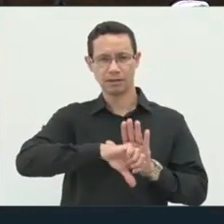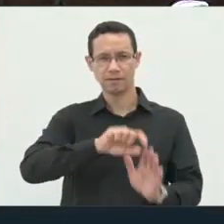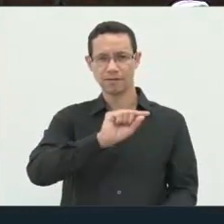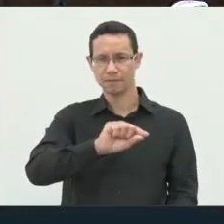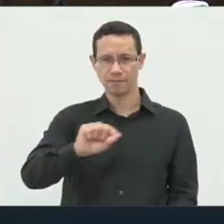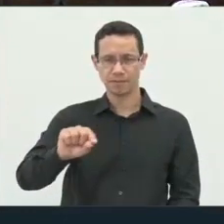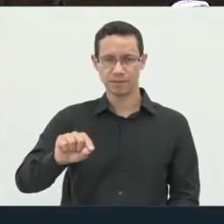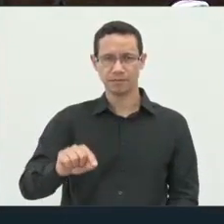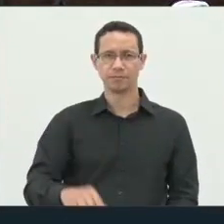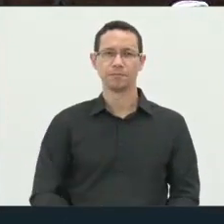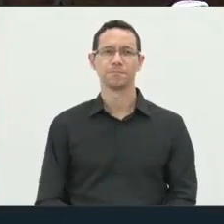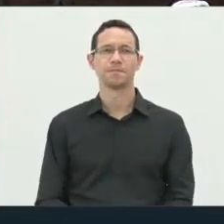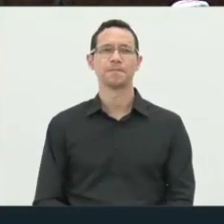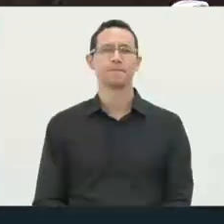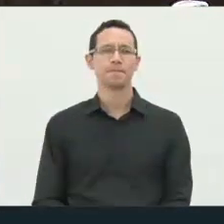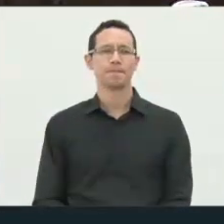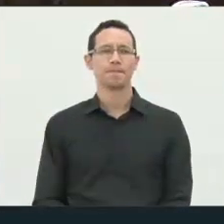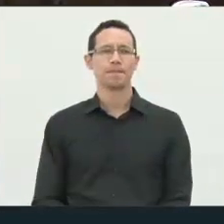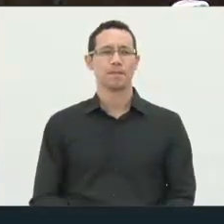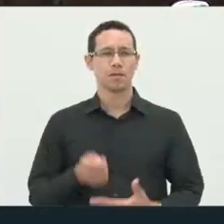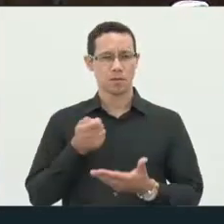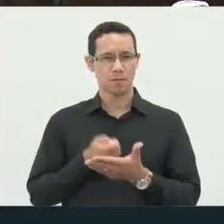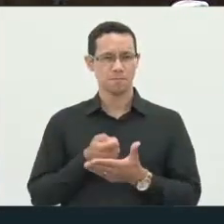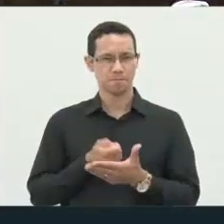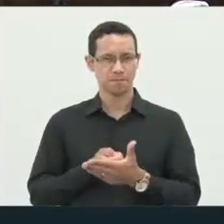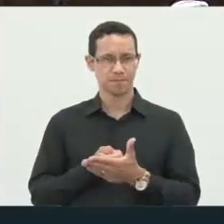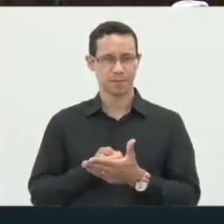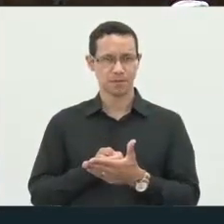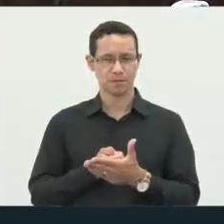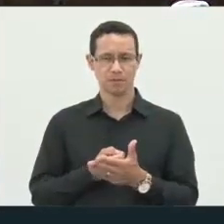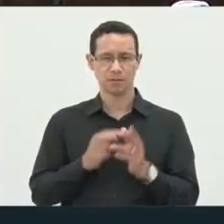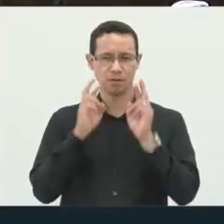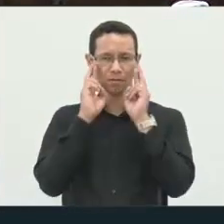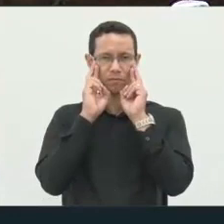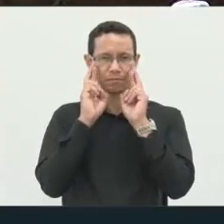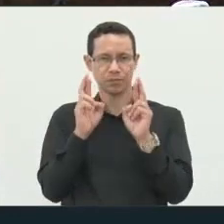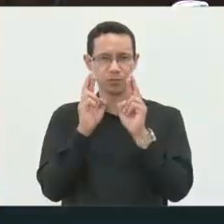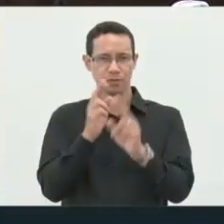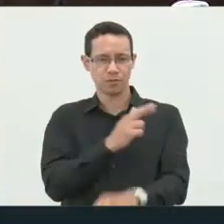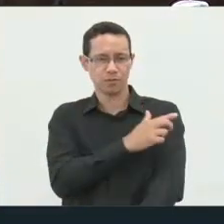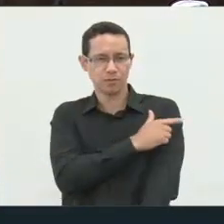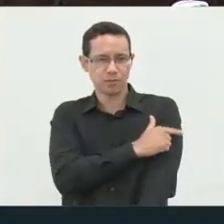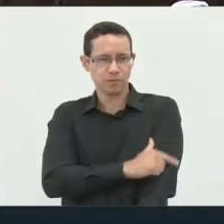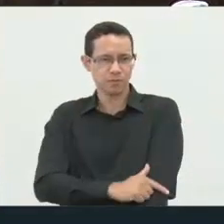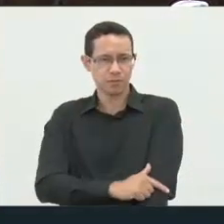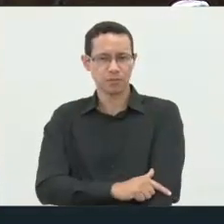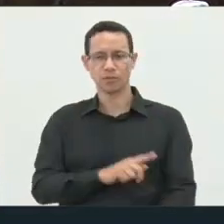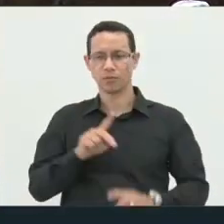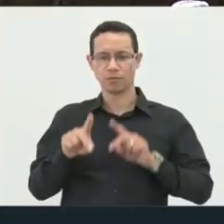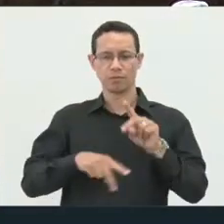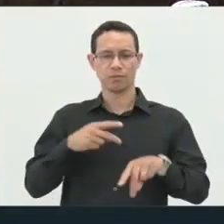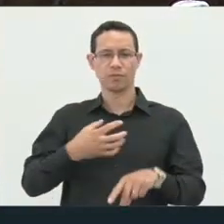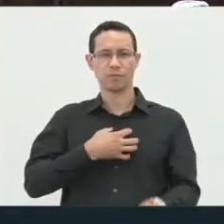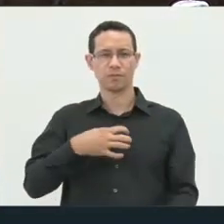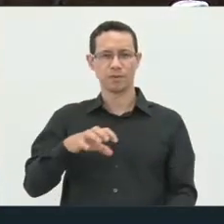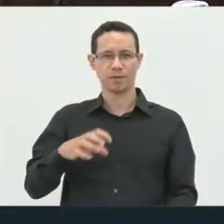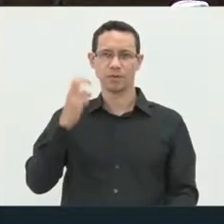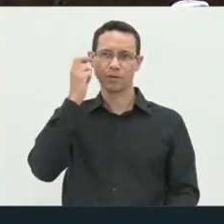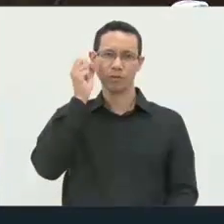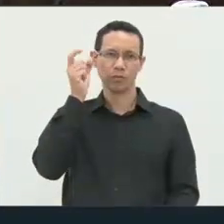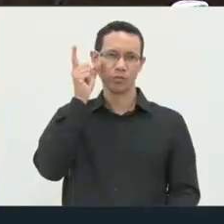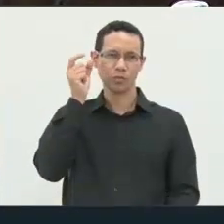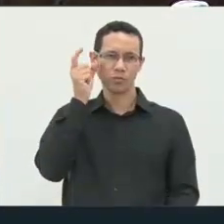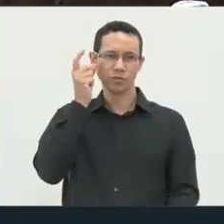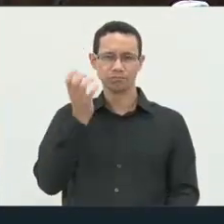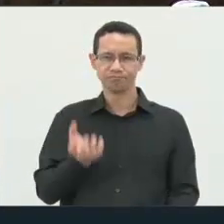fim exigimos respeito ao povo baiano a sua cultura uma das mais ricas